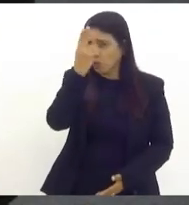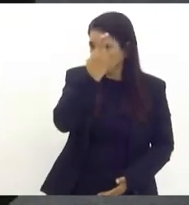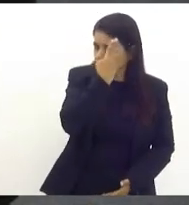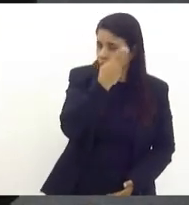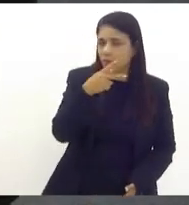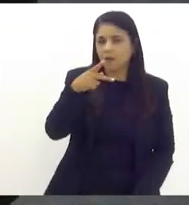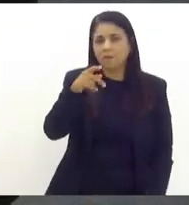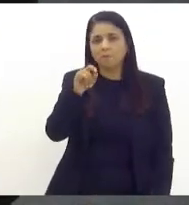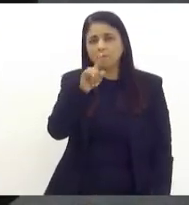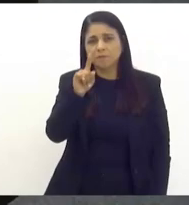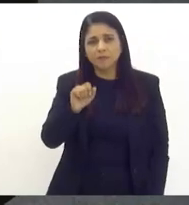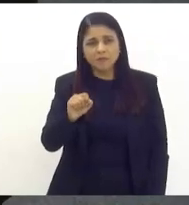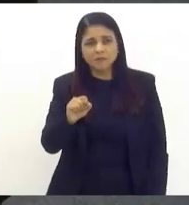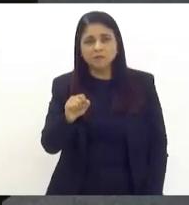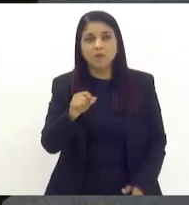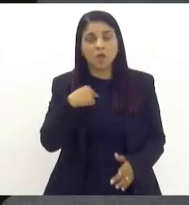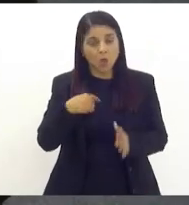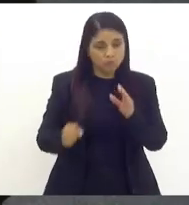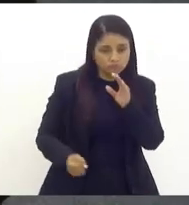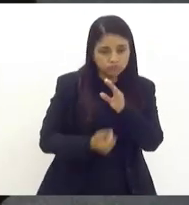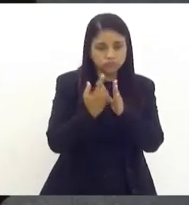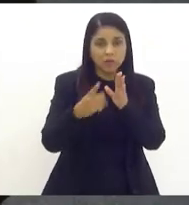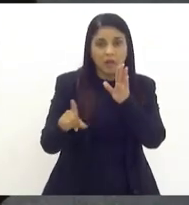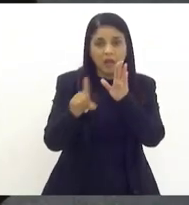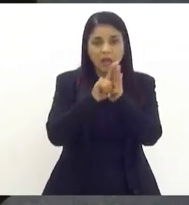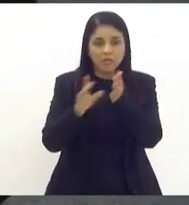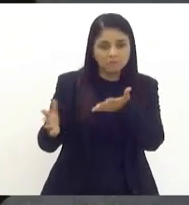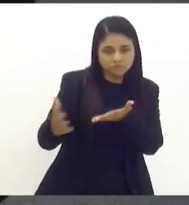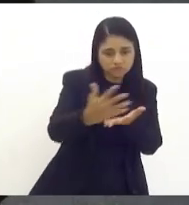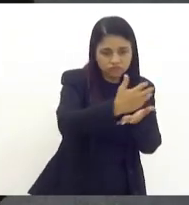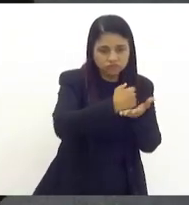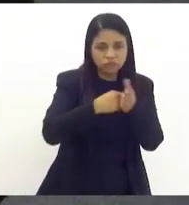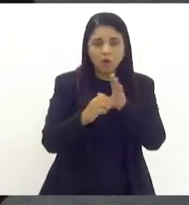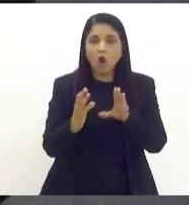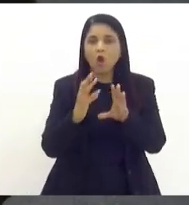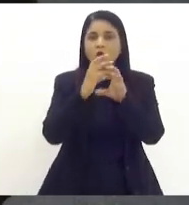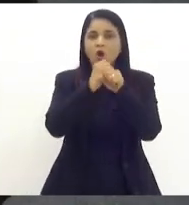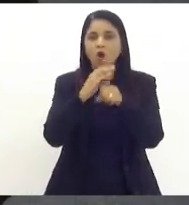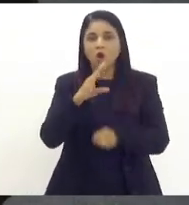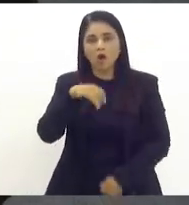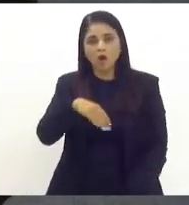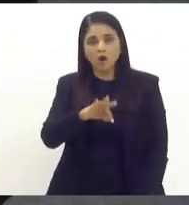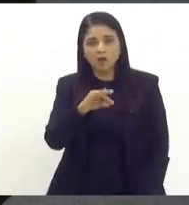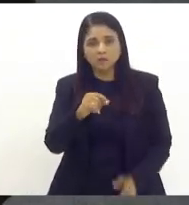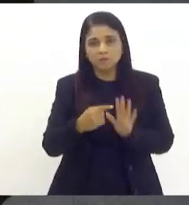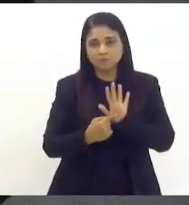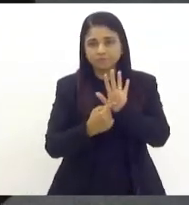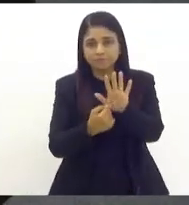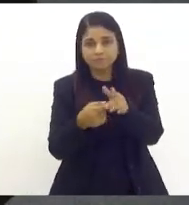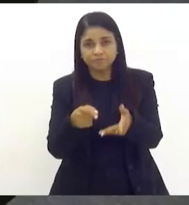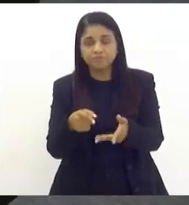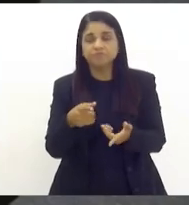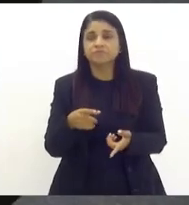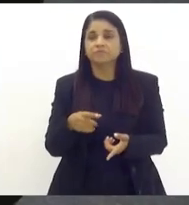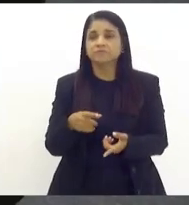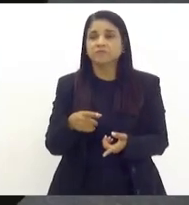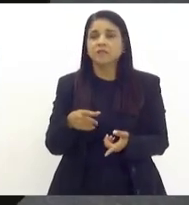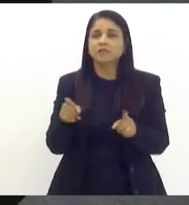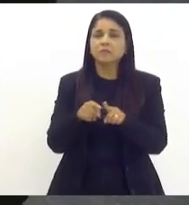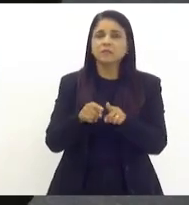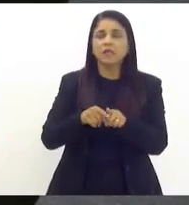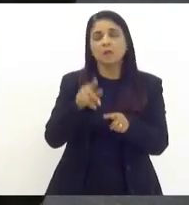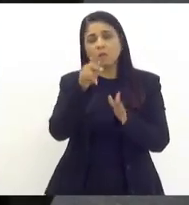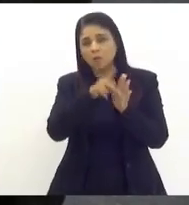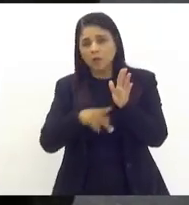eu fiz uma lei para simplificar prestação de contas até porque vem projetos aí da Lei Paulo